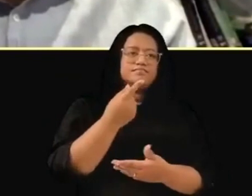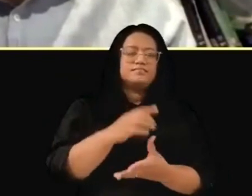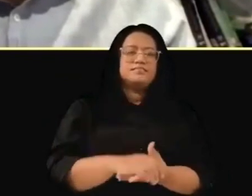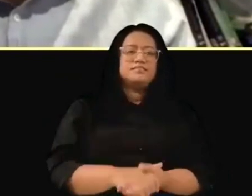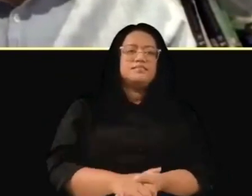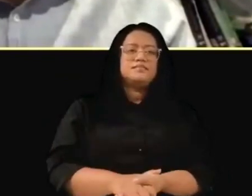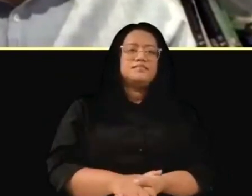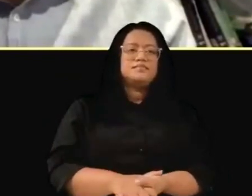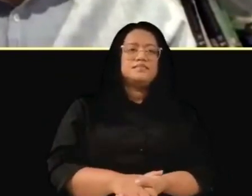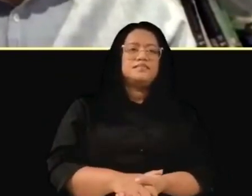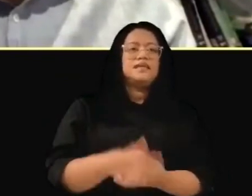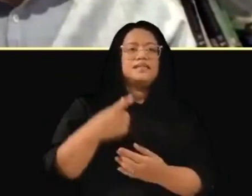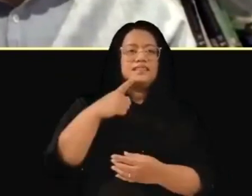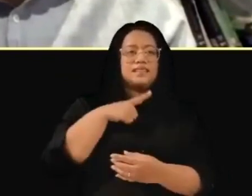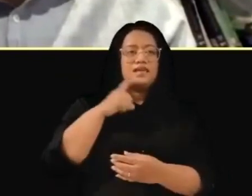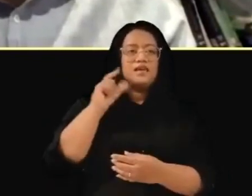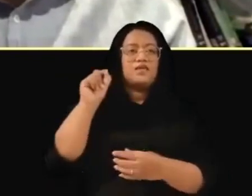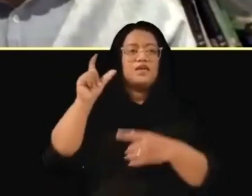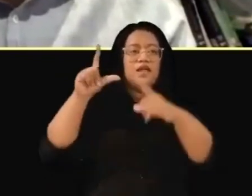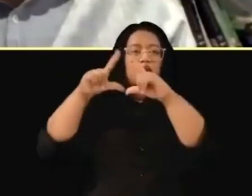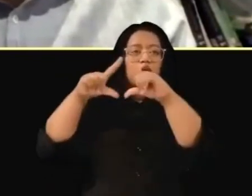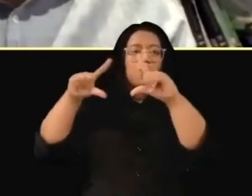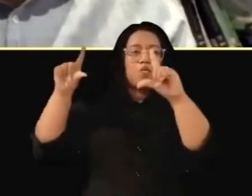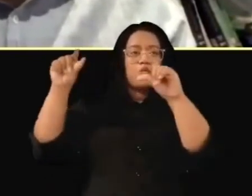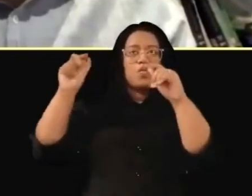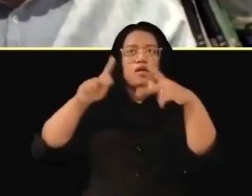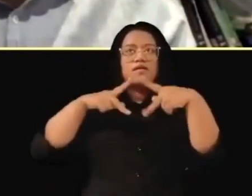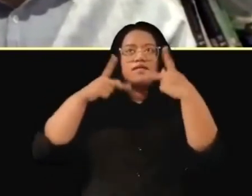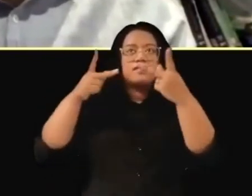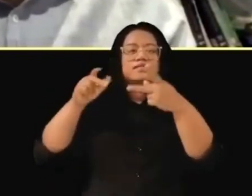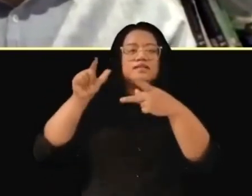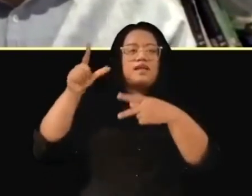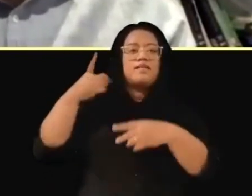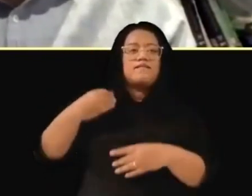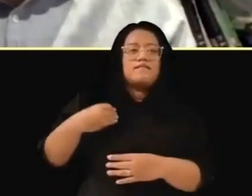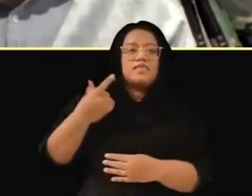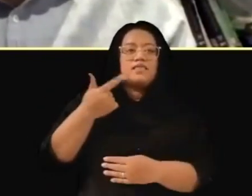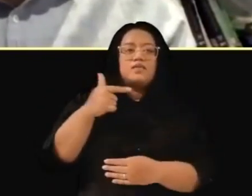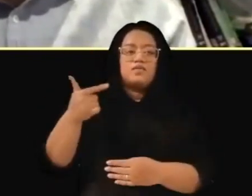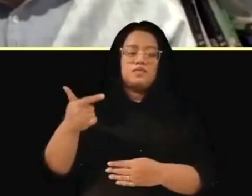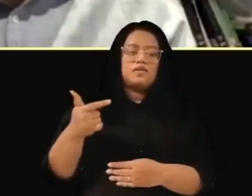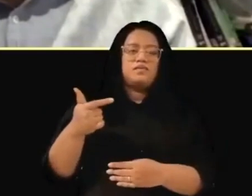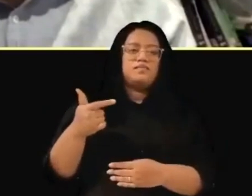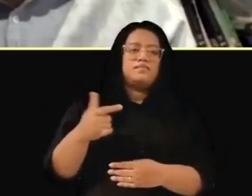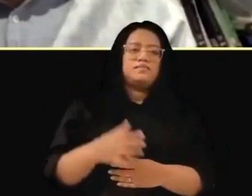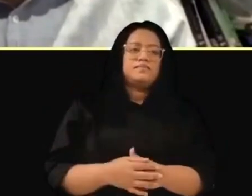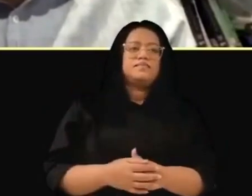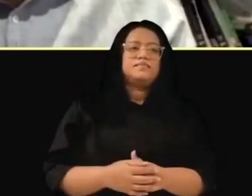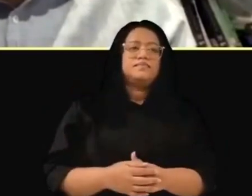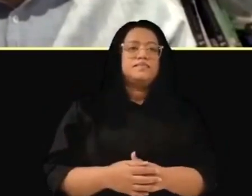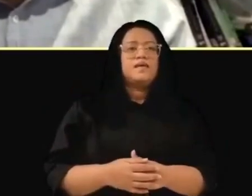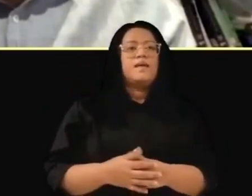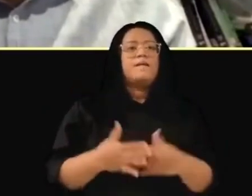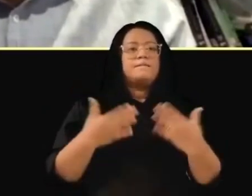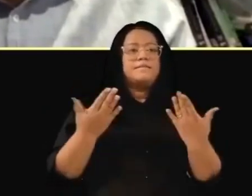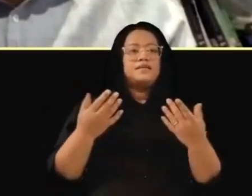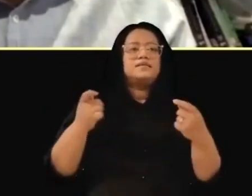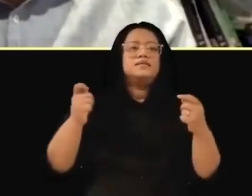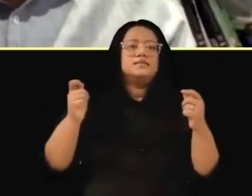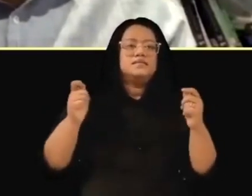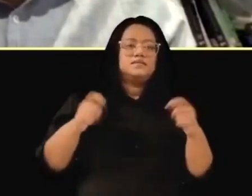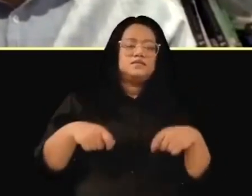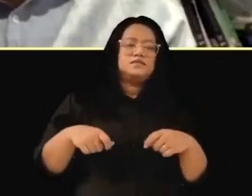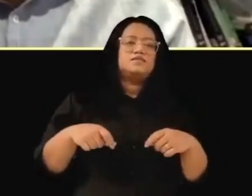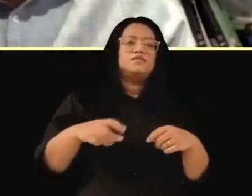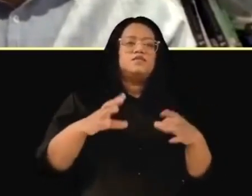sim, para ir até a Lua, né? Mas a Lua ainda é um ambiente muito inóspito. Então, eu diria que, sim, é possível que essas camadas mais